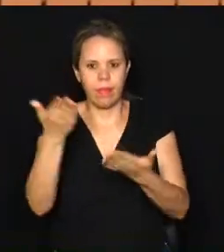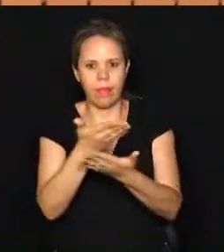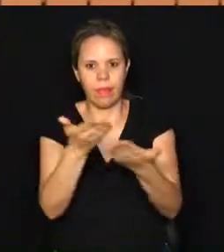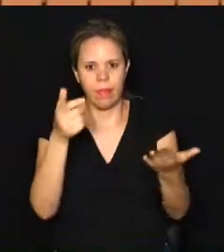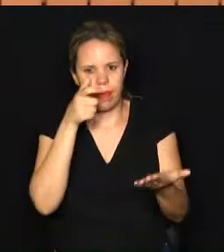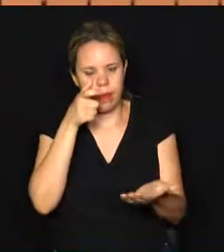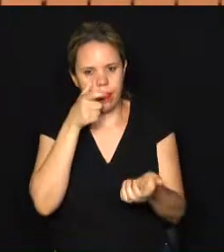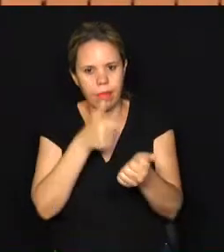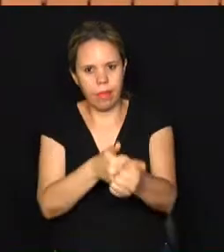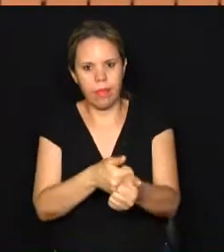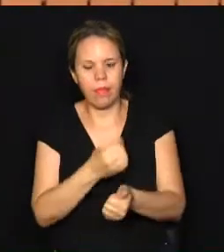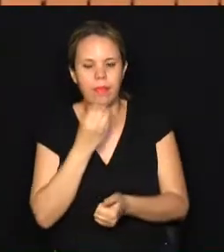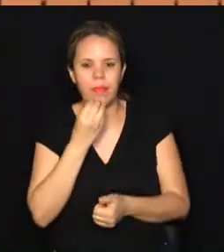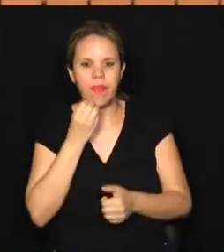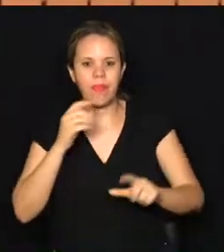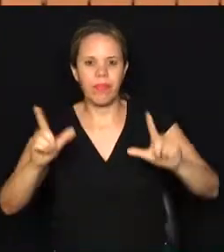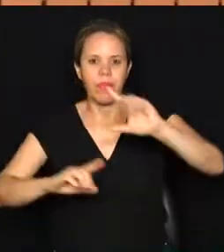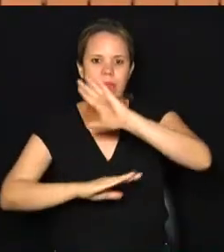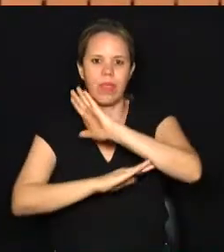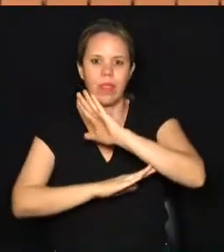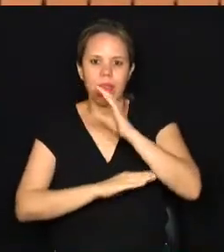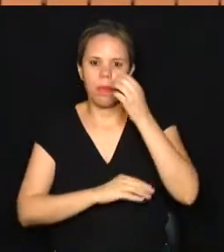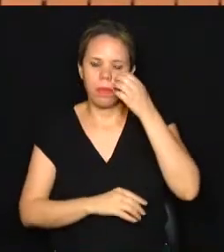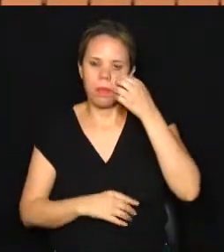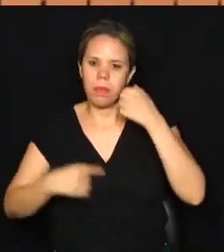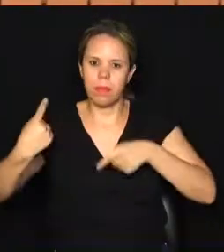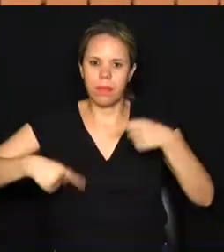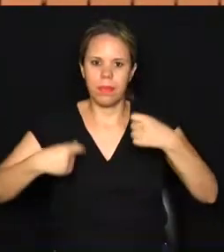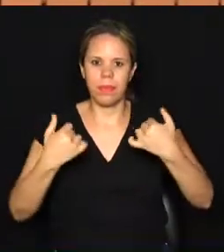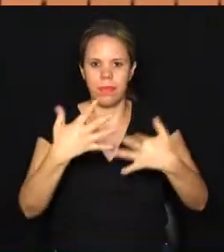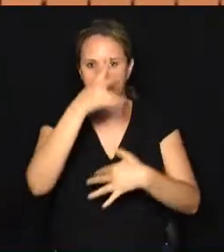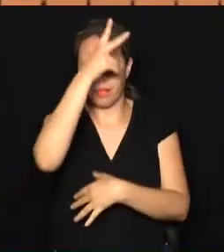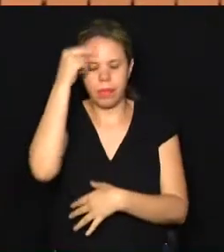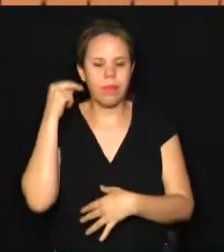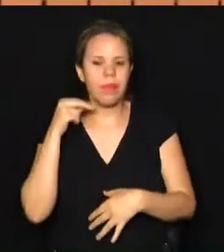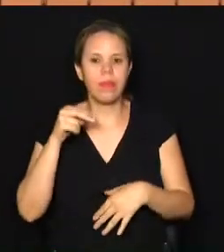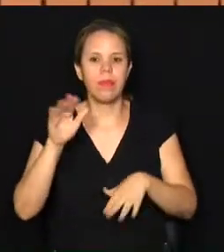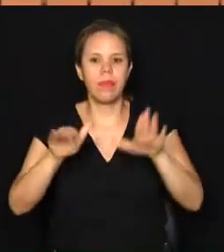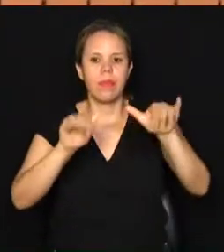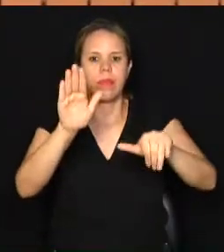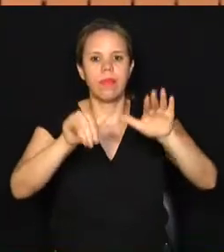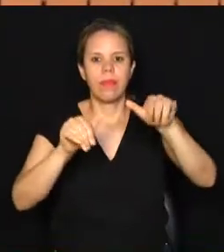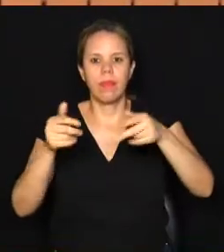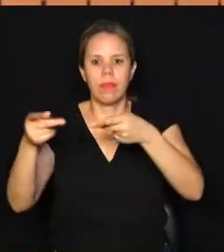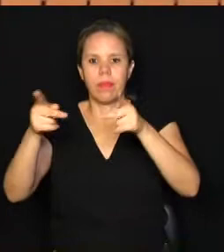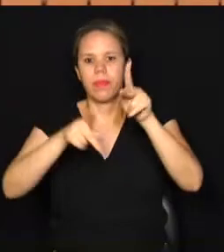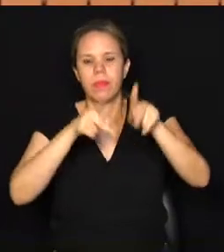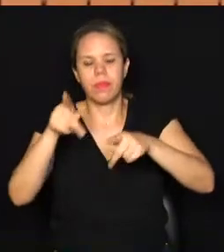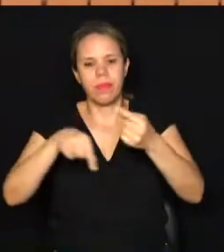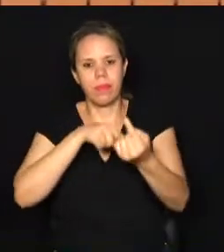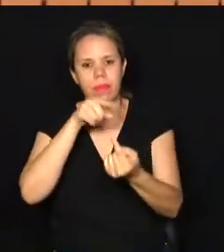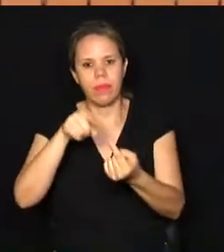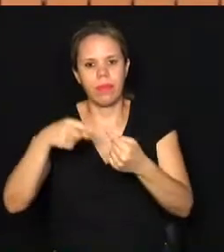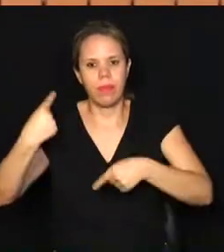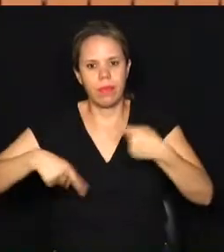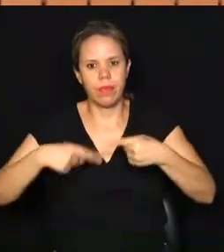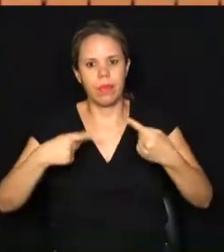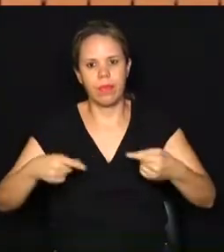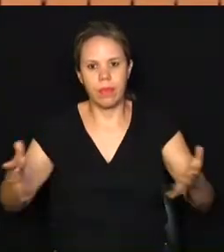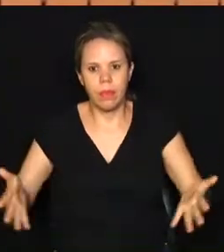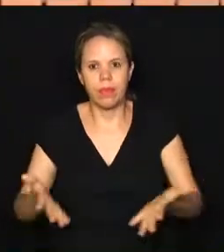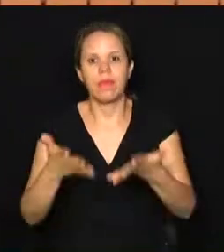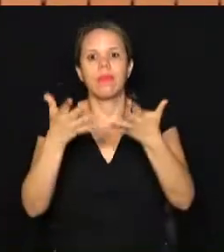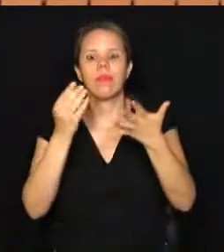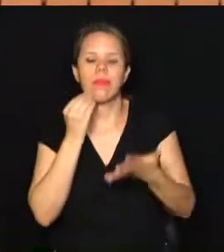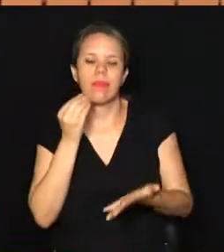nos assistindo pela TV Câmara. Esse debate público foi convocado com o objetivo da gente discutir da visibilidade